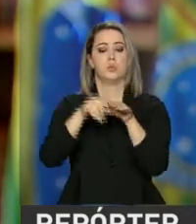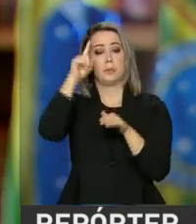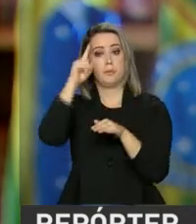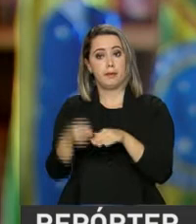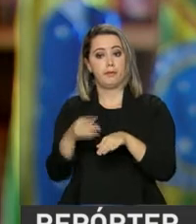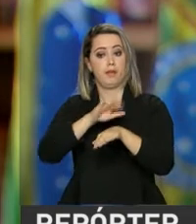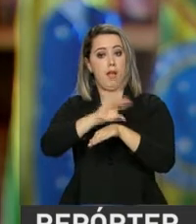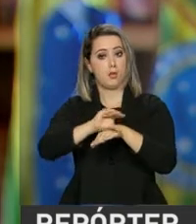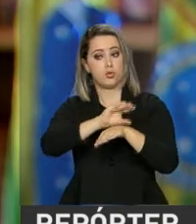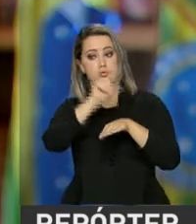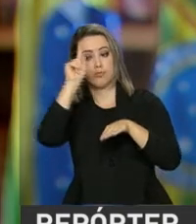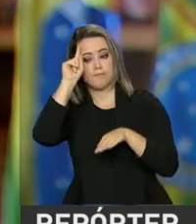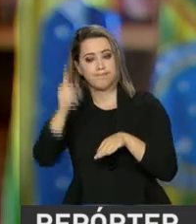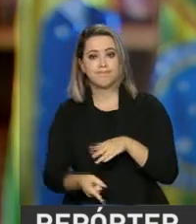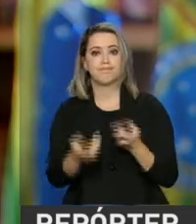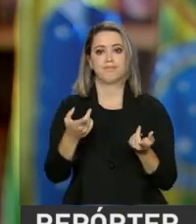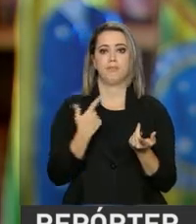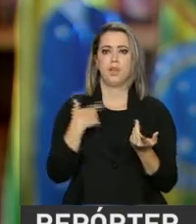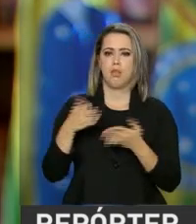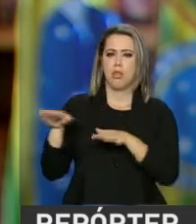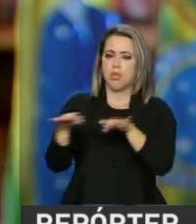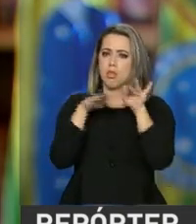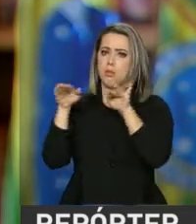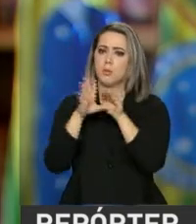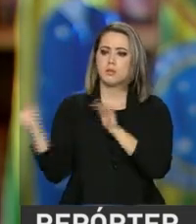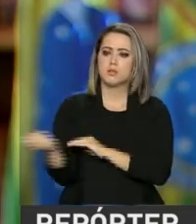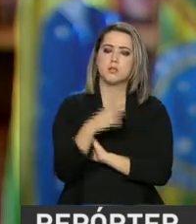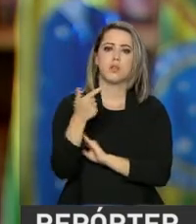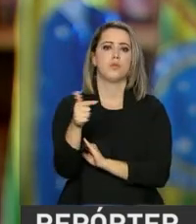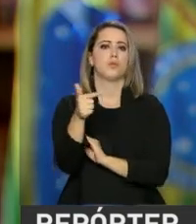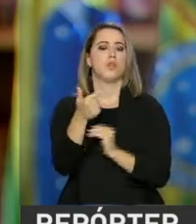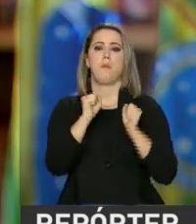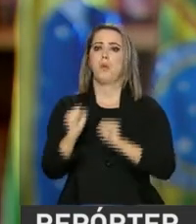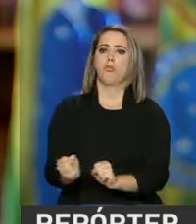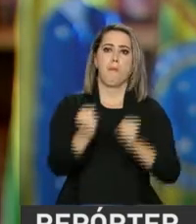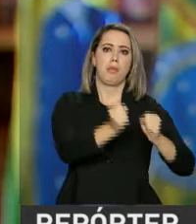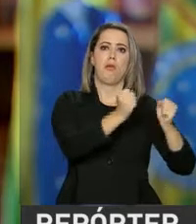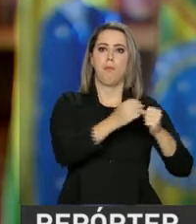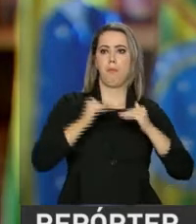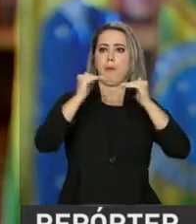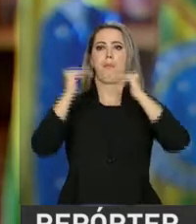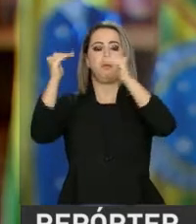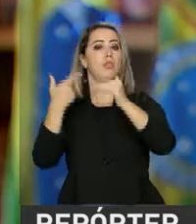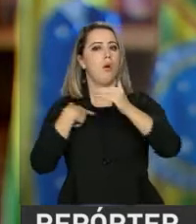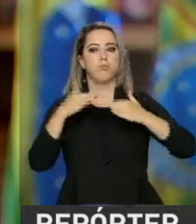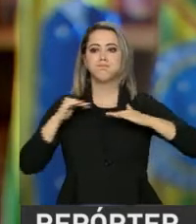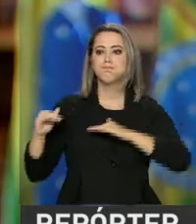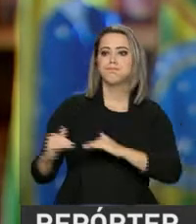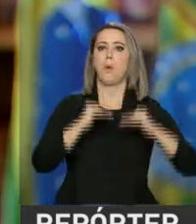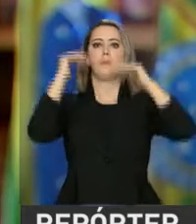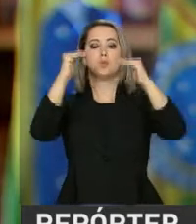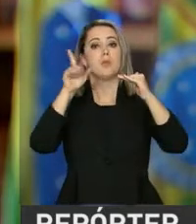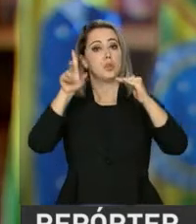federal nas democracias modernas nenhum poder impor sua vontade ao outro o único soberano ao